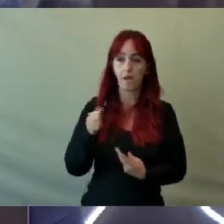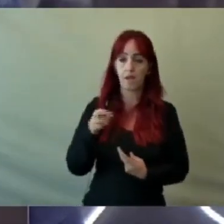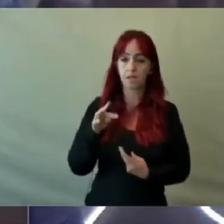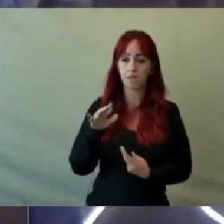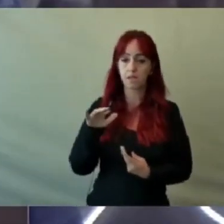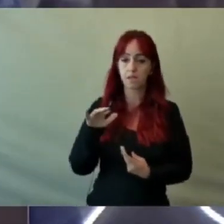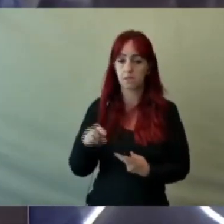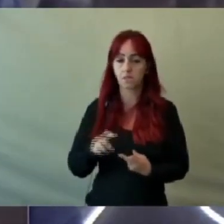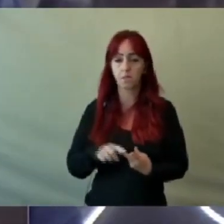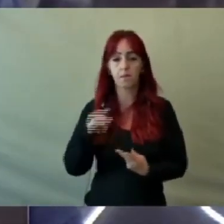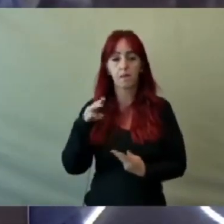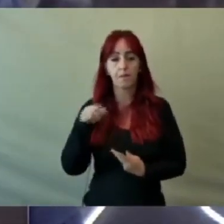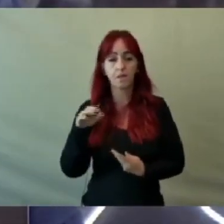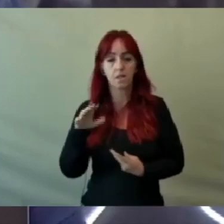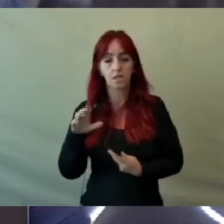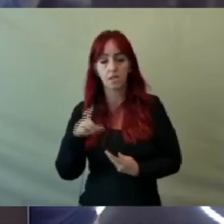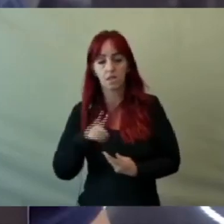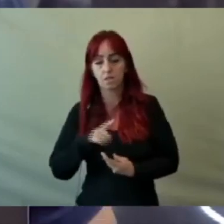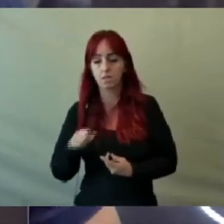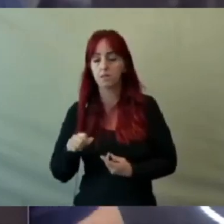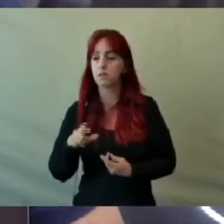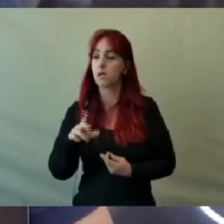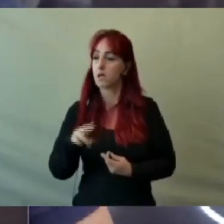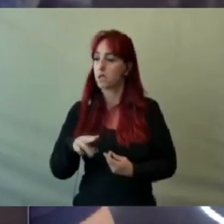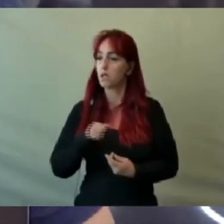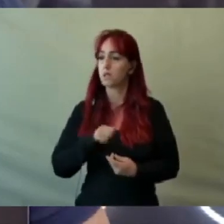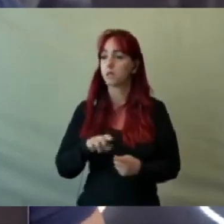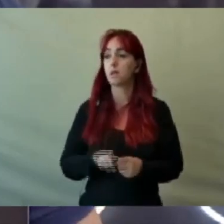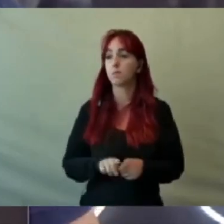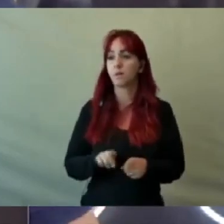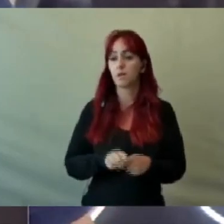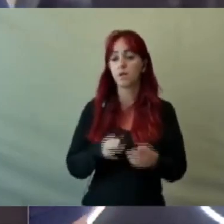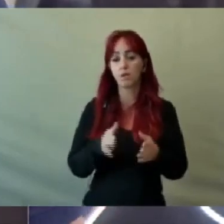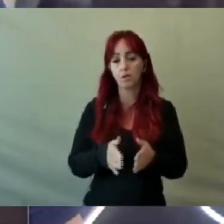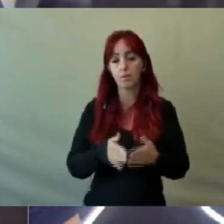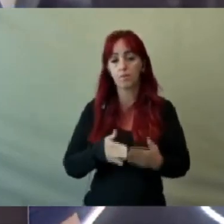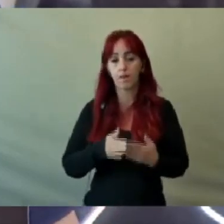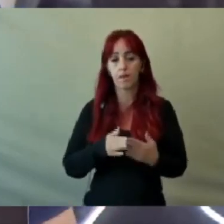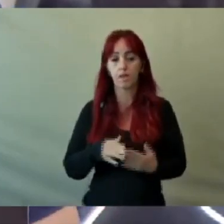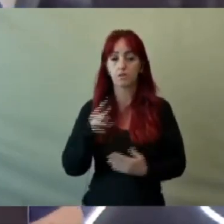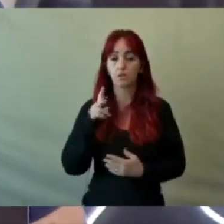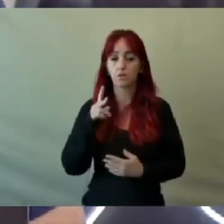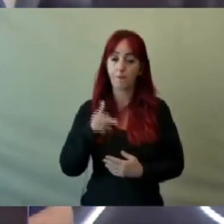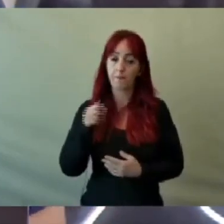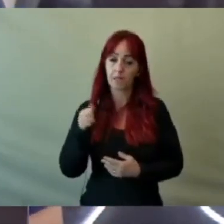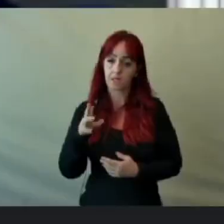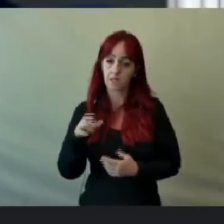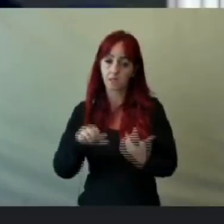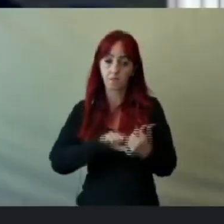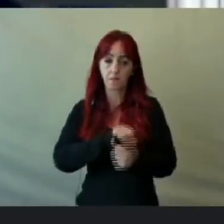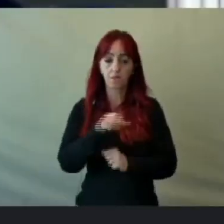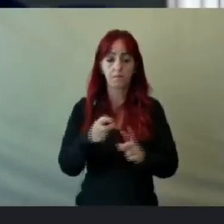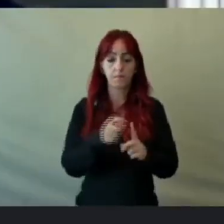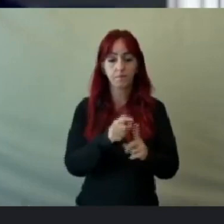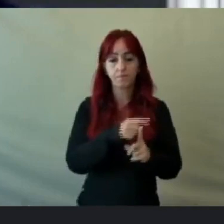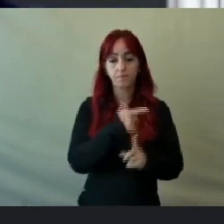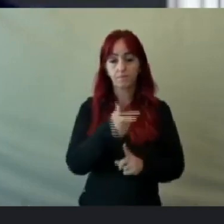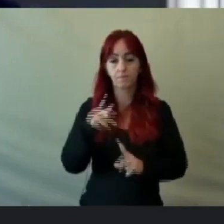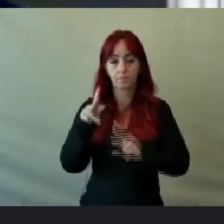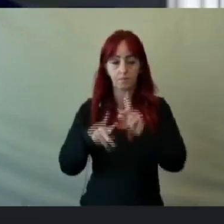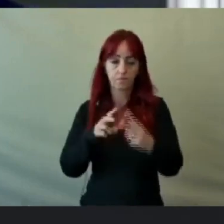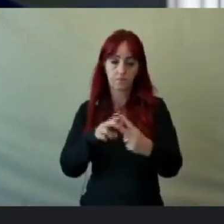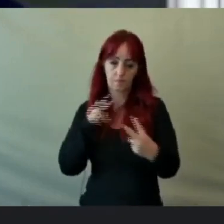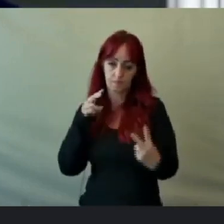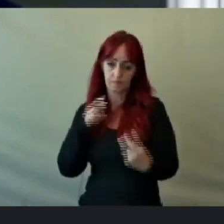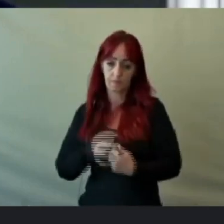para destinar a palavra para outra outra pessoa que está de forma remota olha o vereador se eu passar a